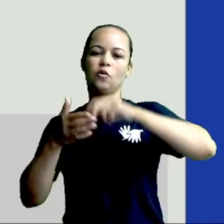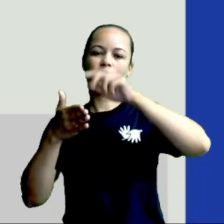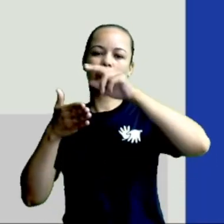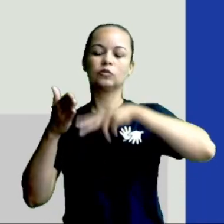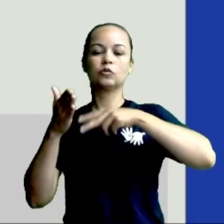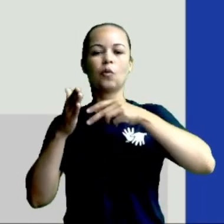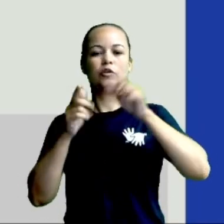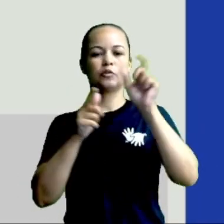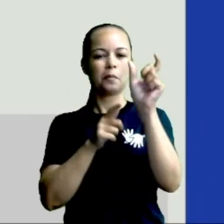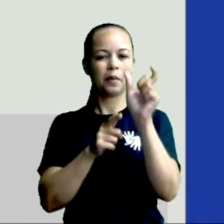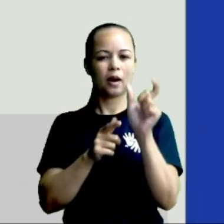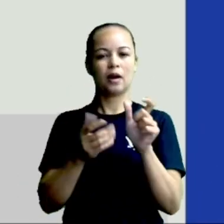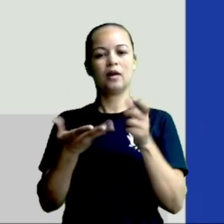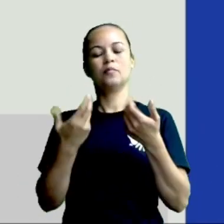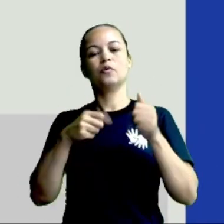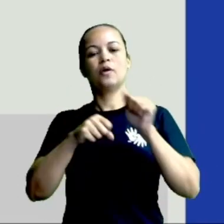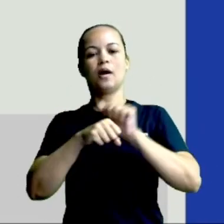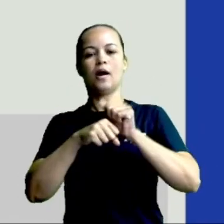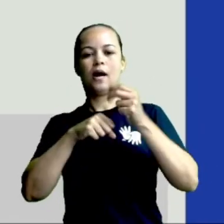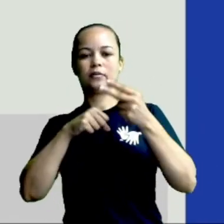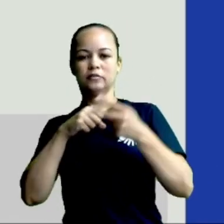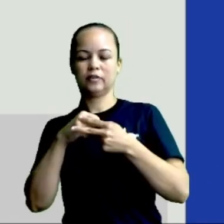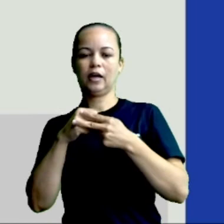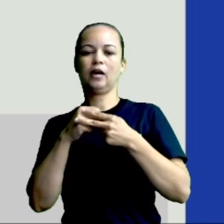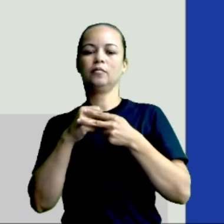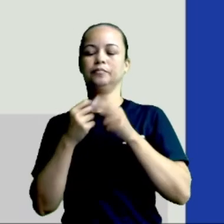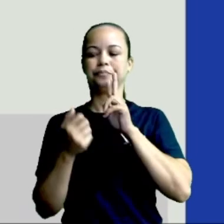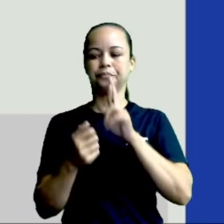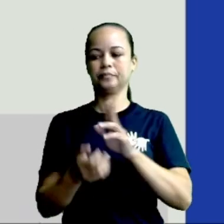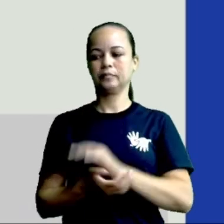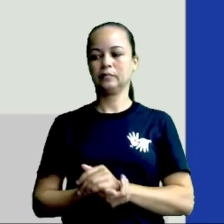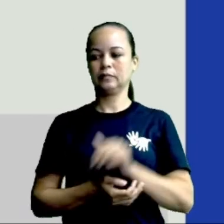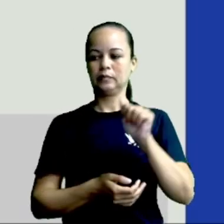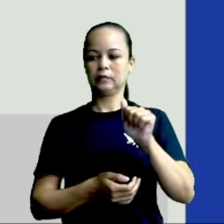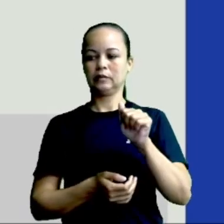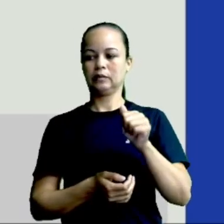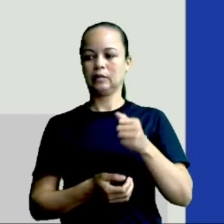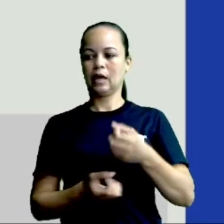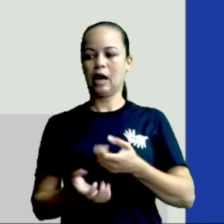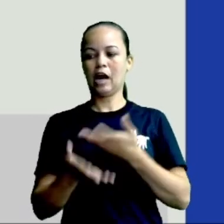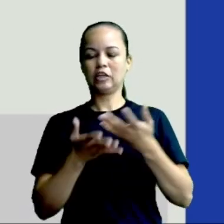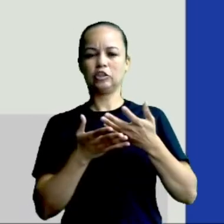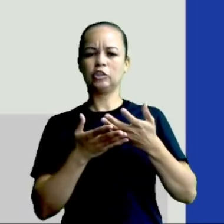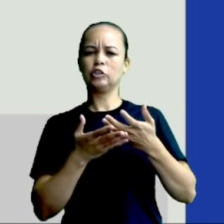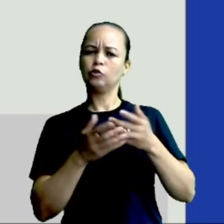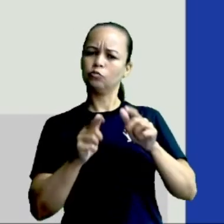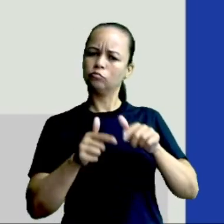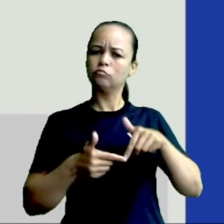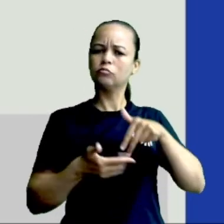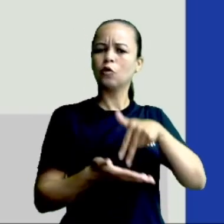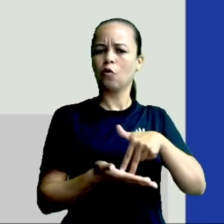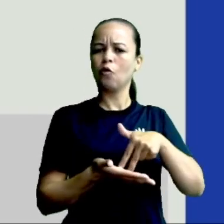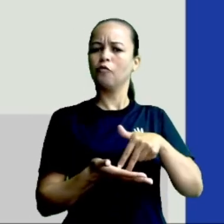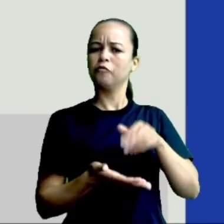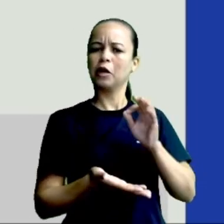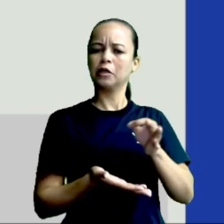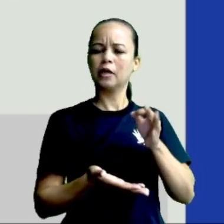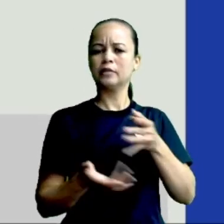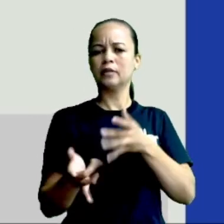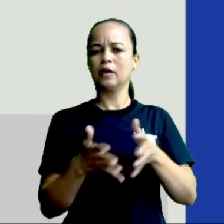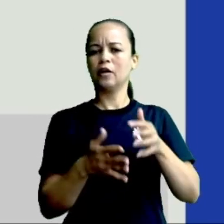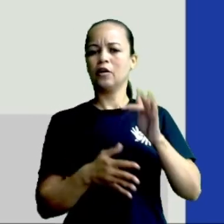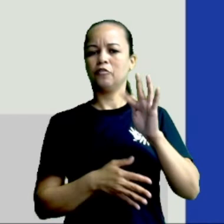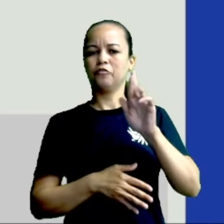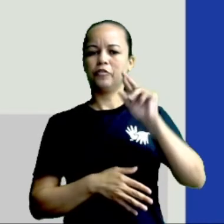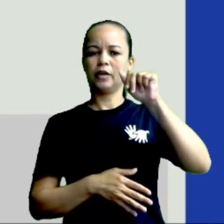por advérbios correspondentes. Então na letra A temos agiu com franqueza. Então com